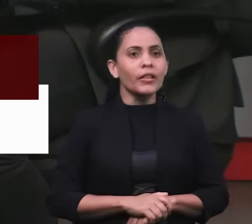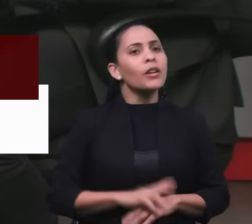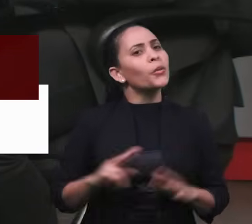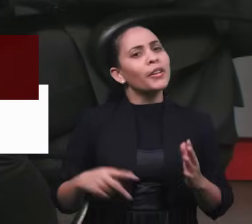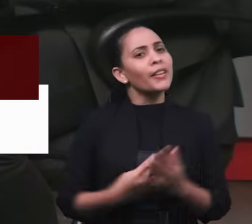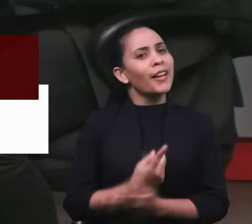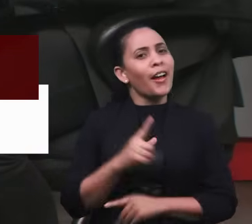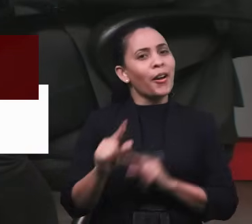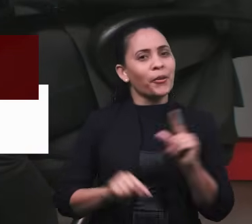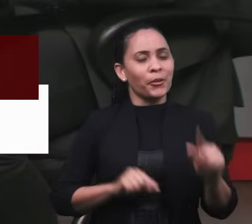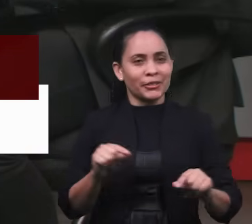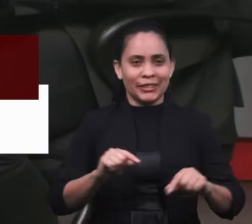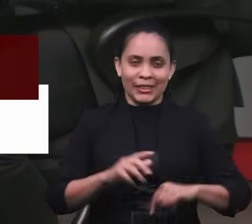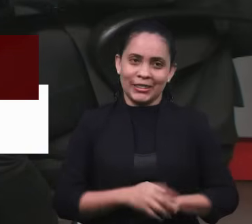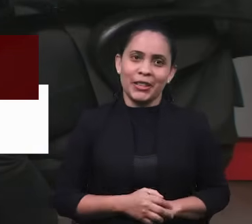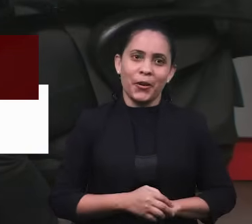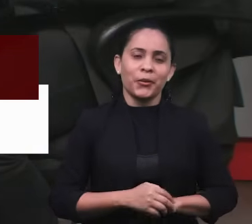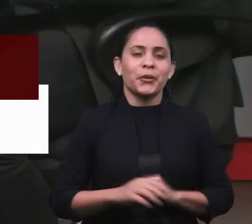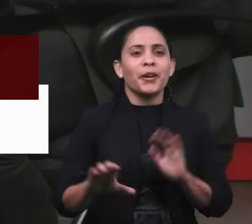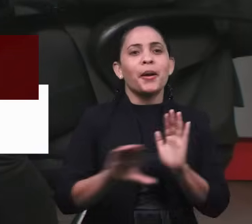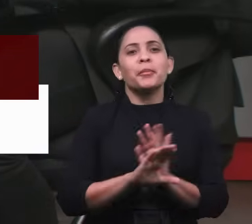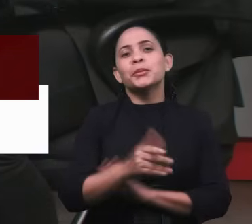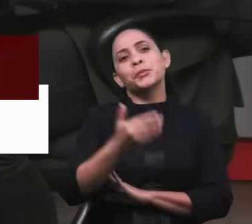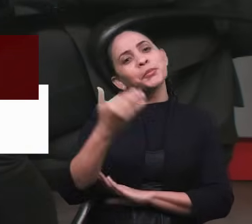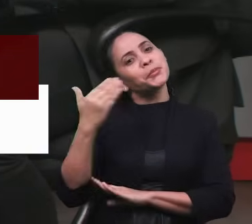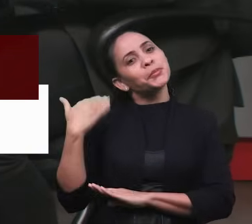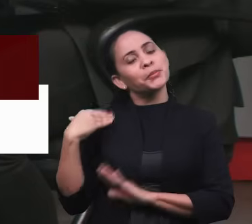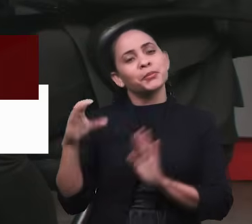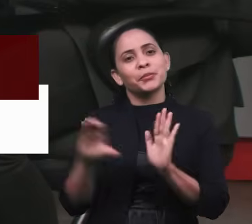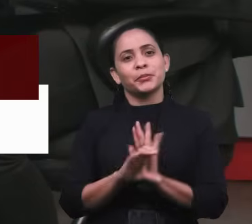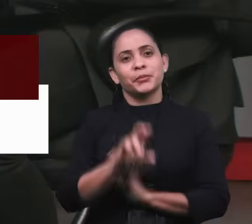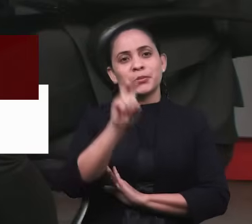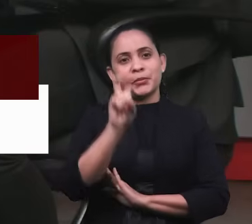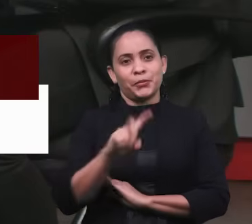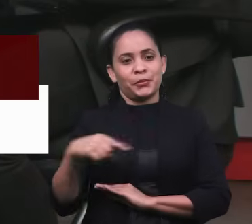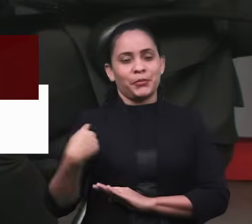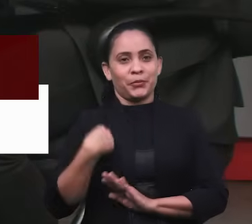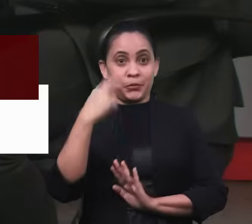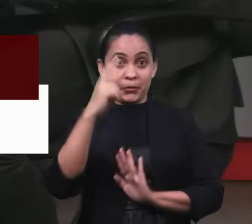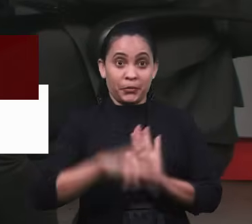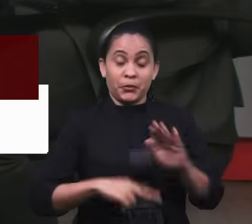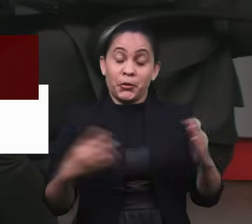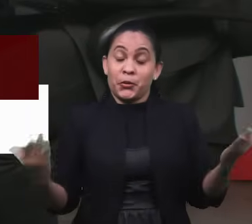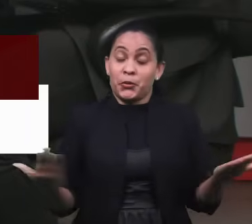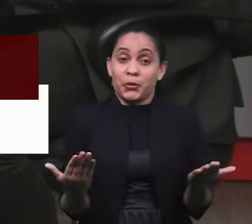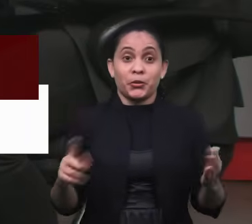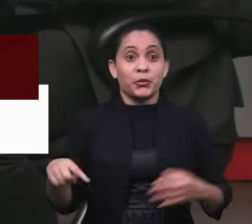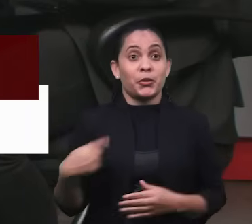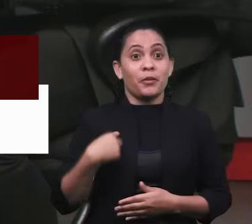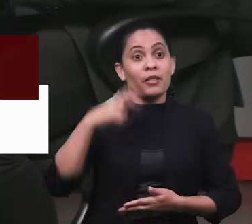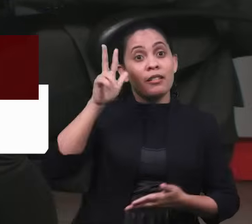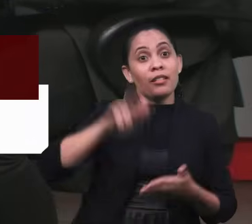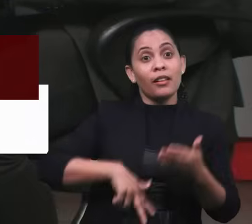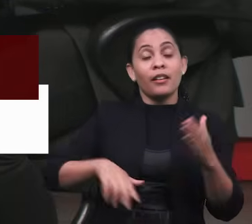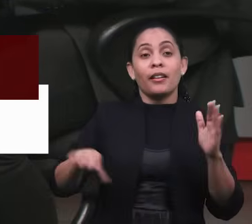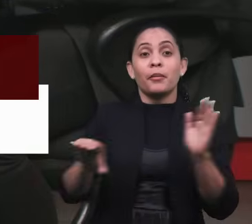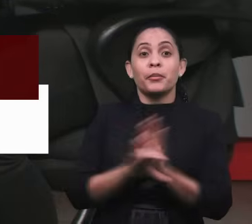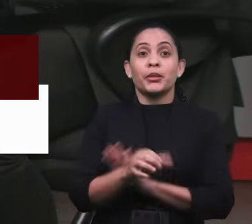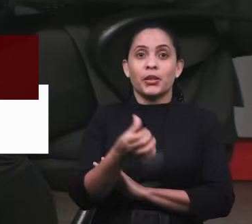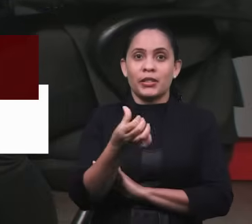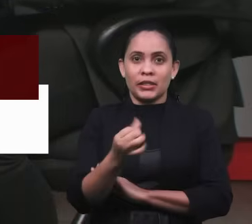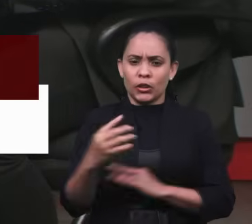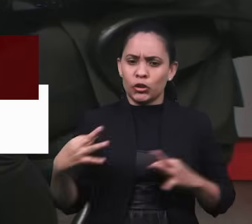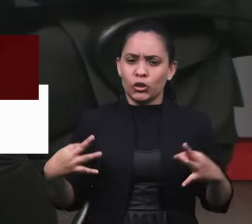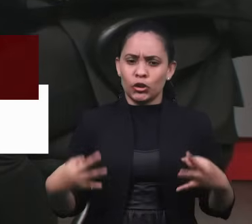que aconteceu no capítulo anterior, no capítulo 5 que nós lemos. E hoje vamos fazer a leitura do capítulo 6, então.